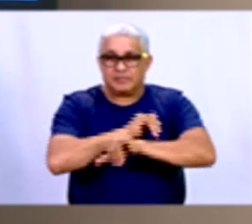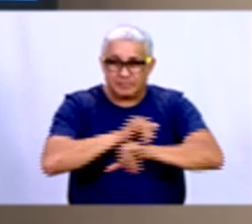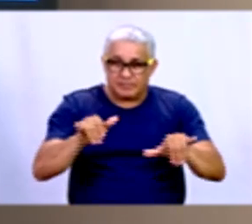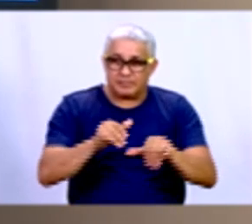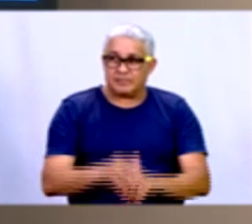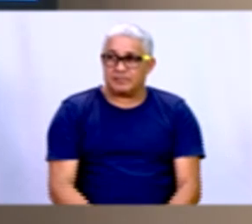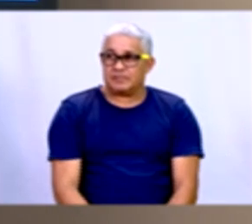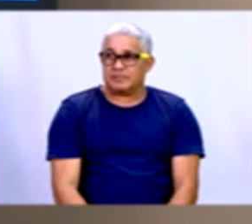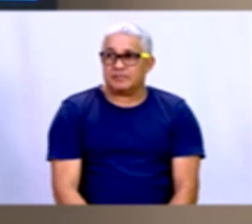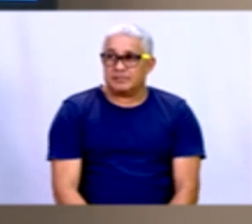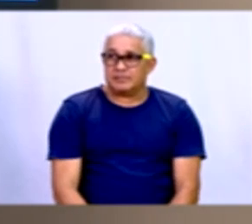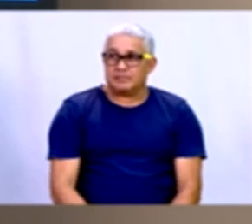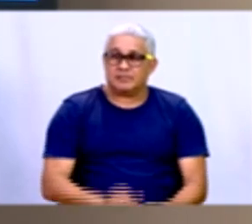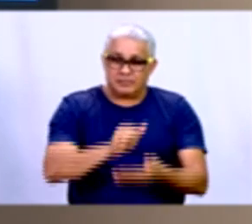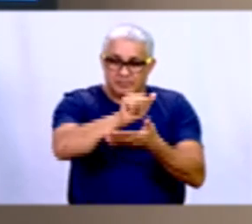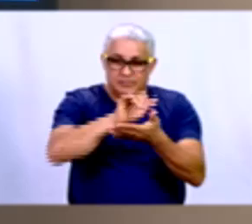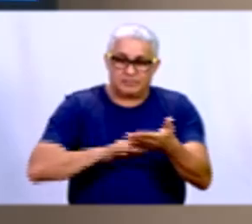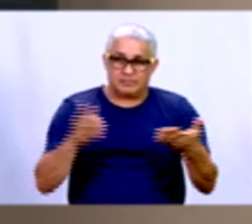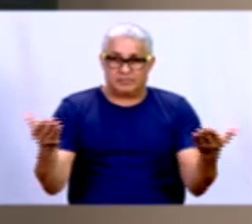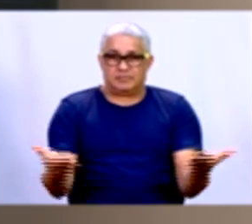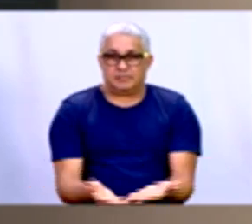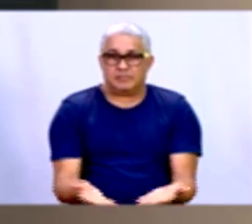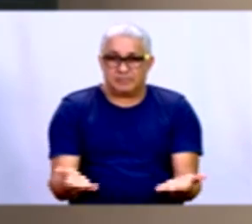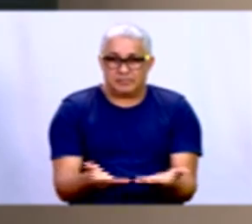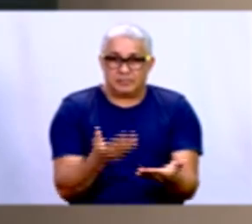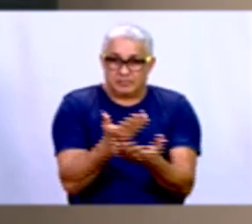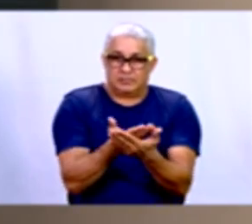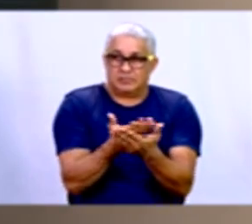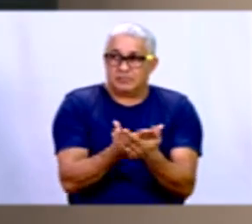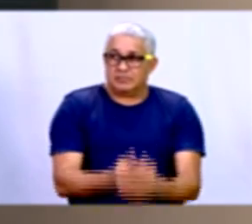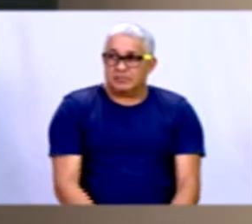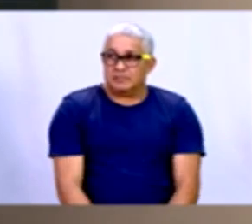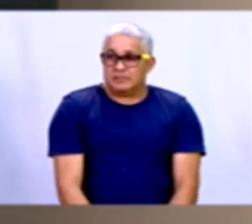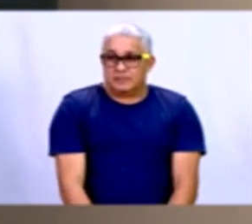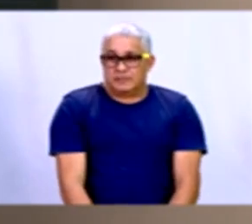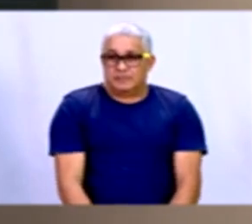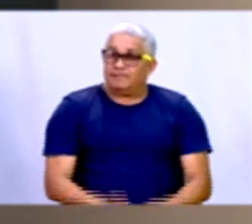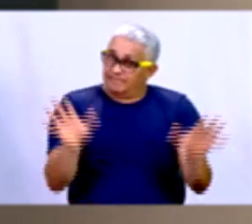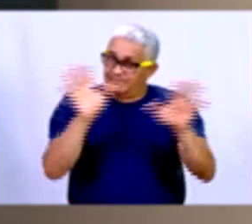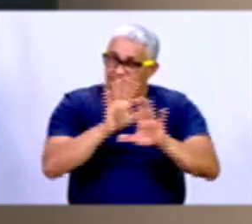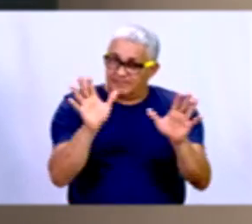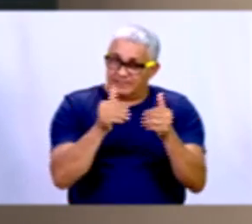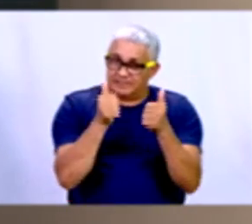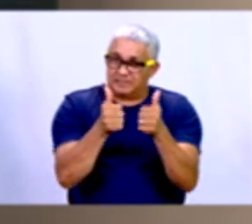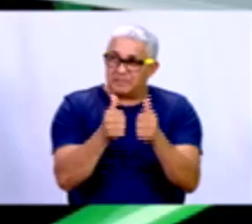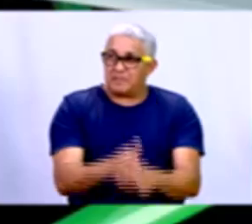tem, vamos fazer a atividade da aula de hoje. Até mais!